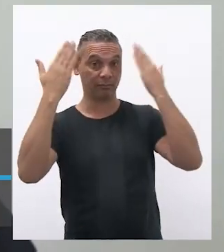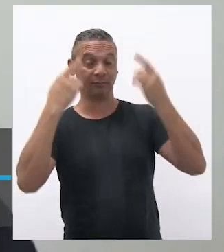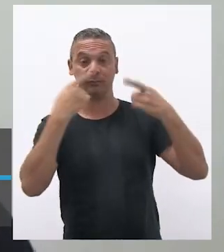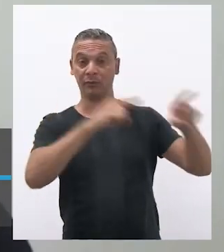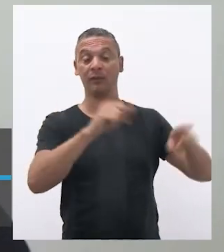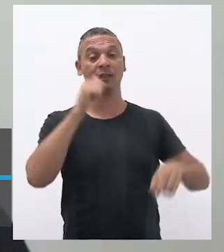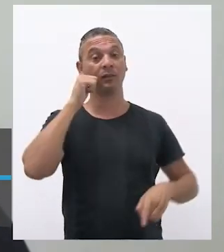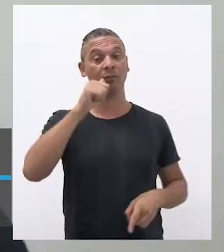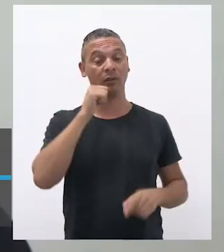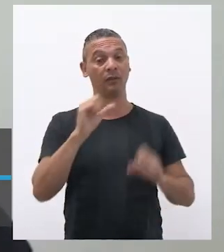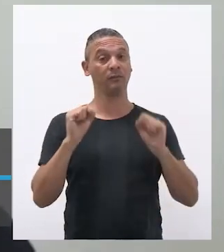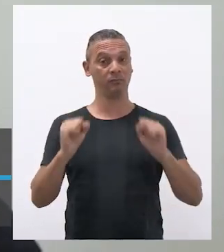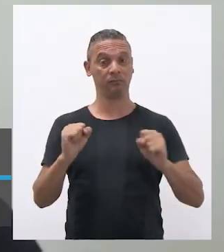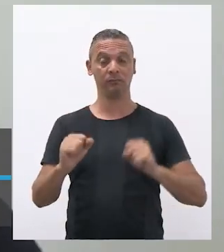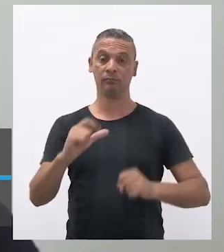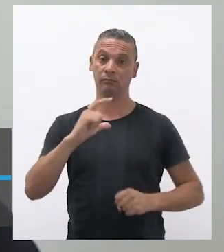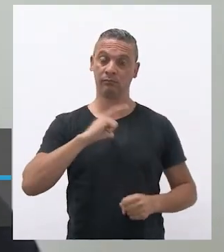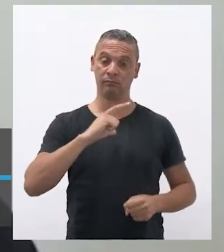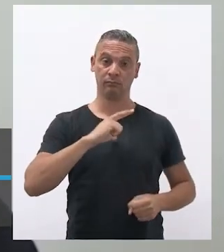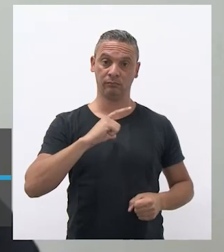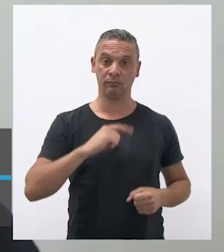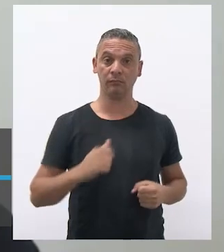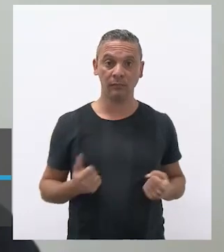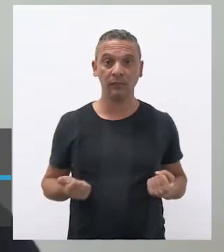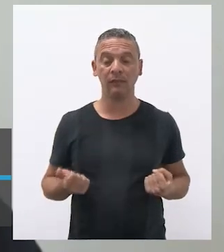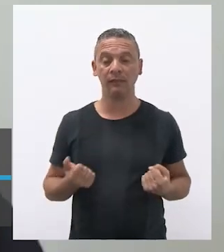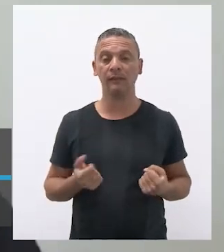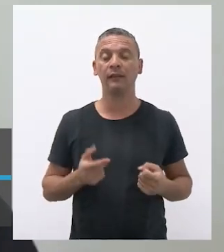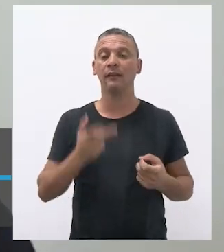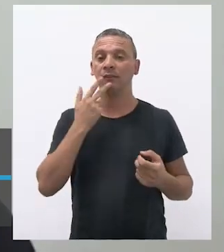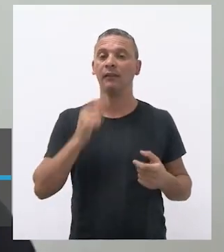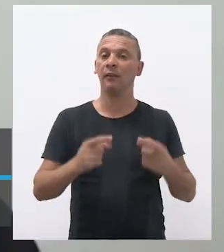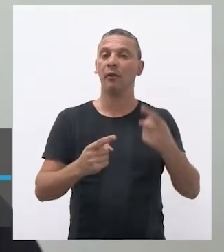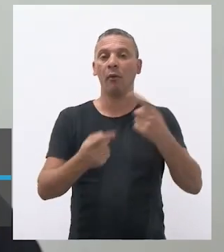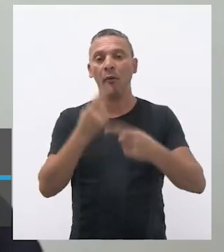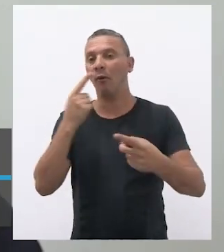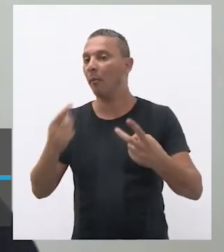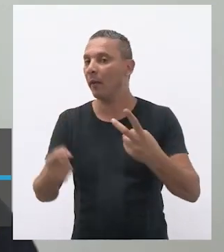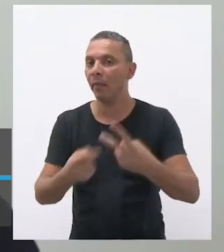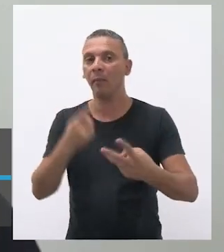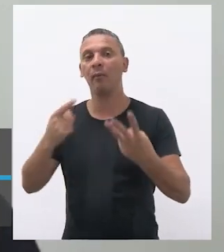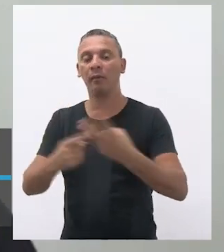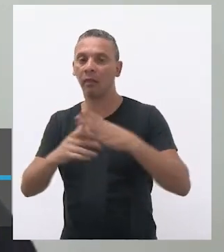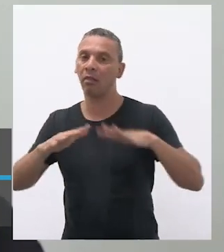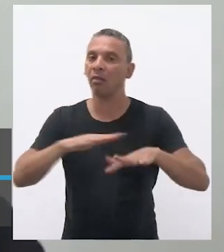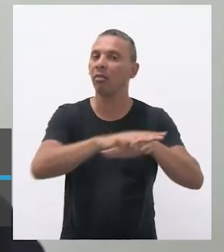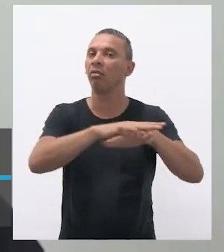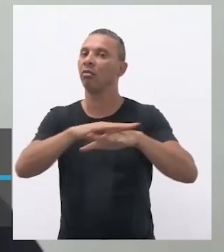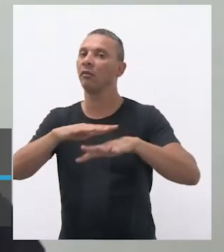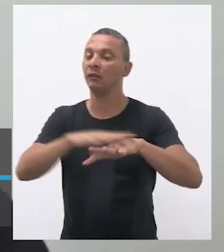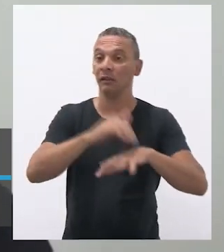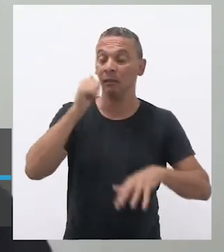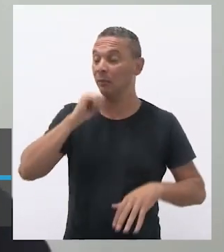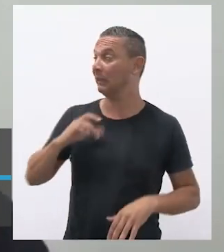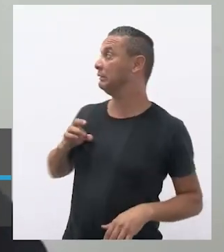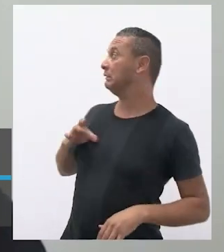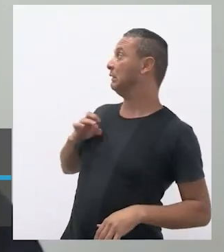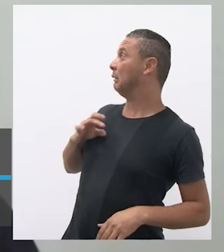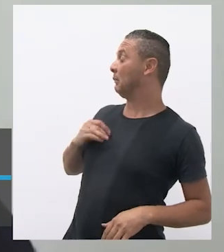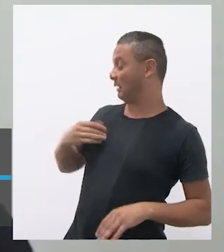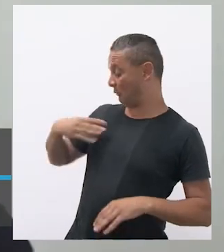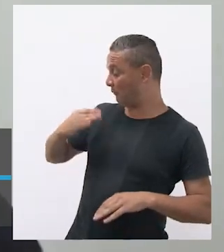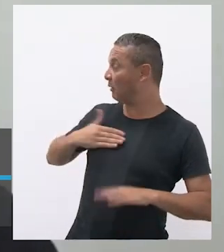emocional, uma redução de autoestima, uma perturbação ao plano de desenvolvimento, espécies de degradação da mulher